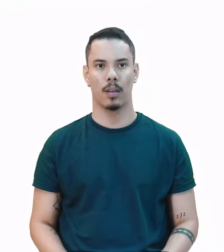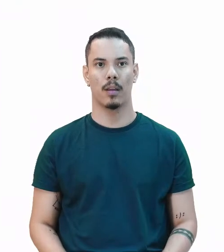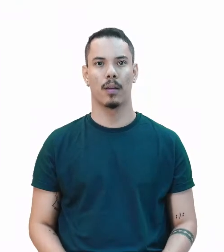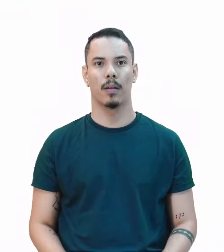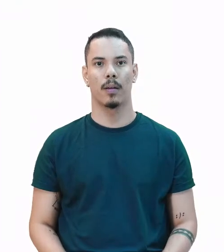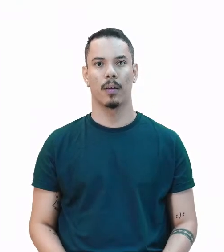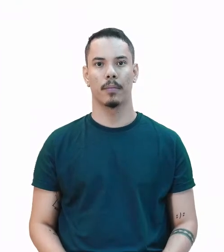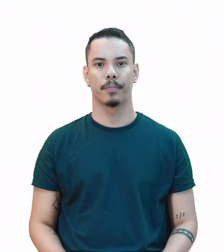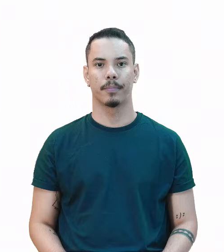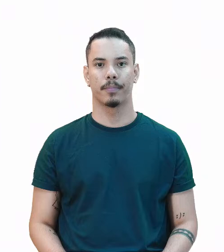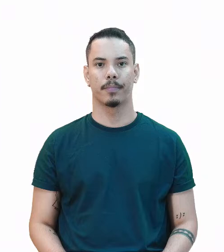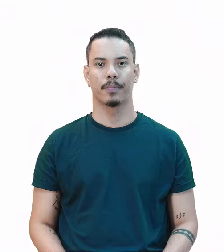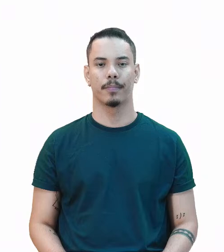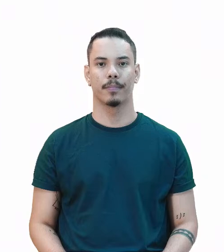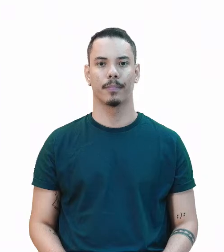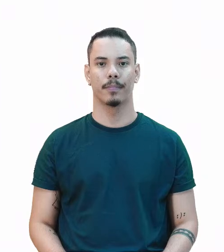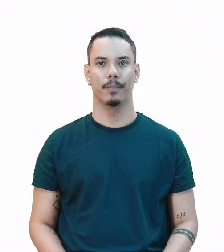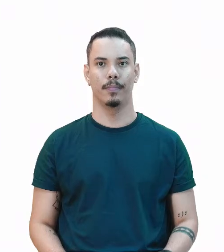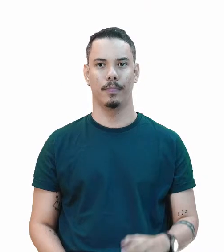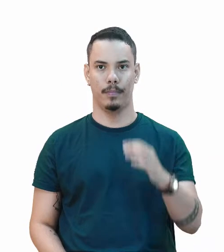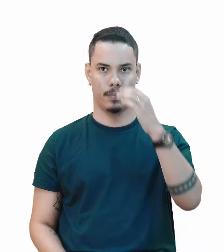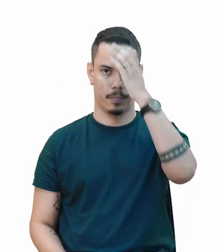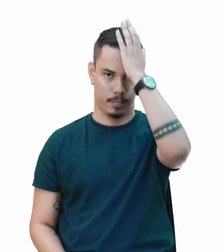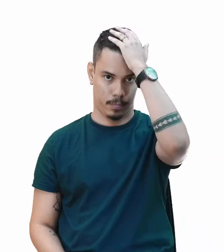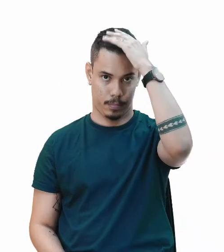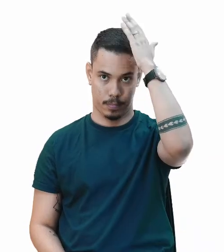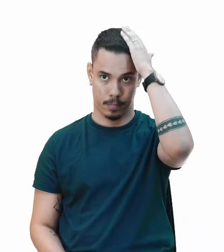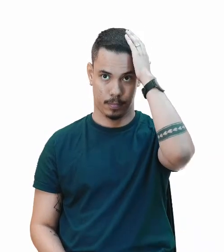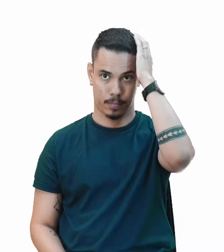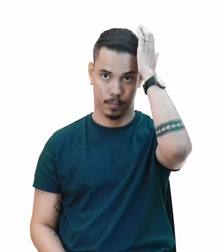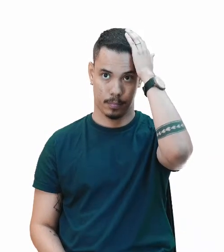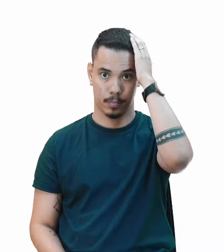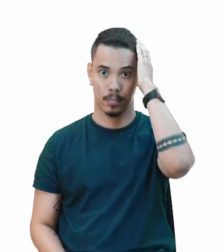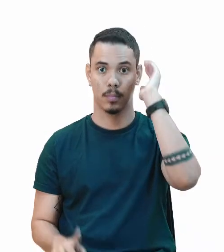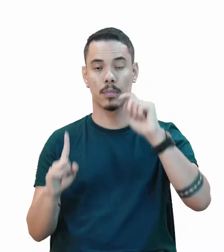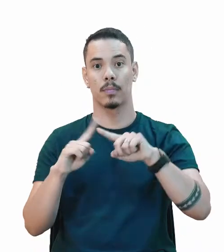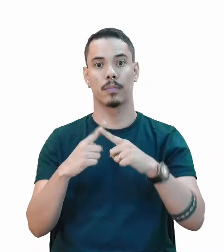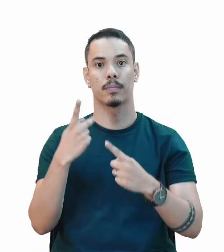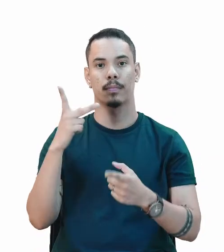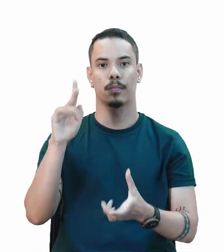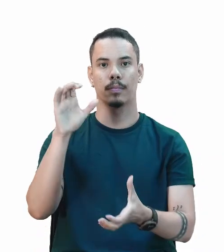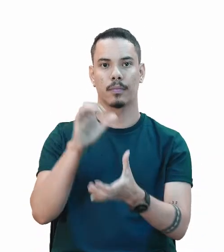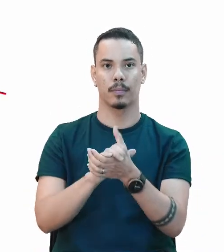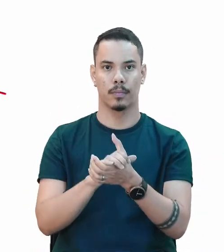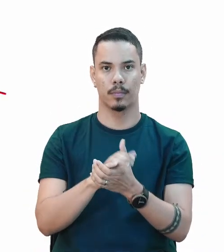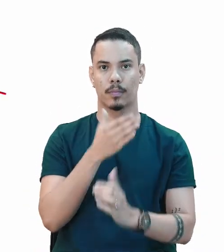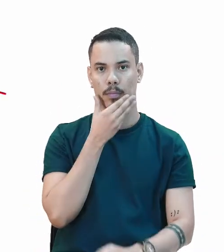Mas, olha só, seu casamento com Crates